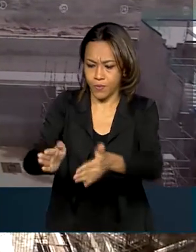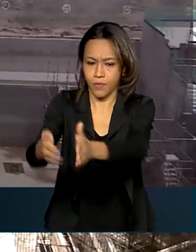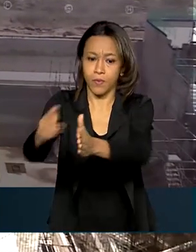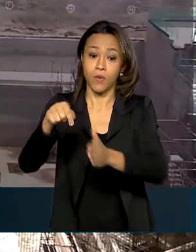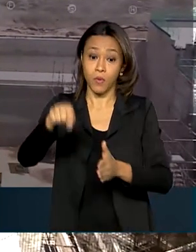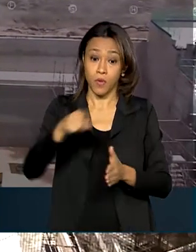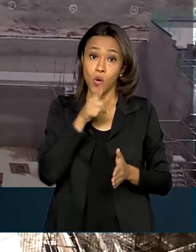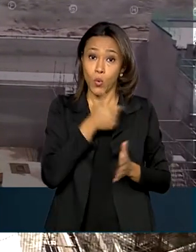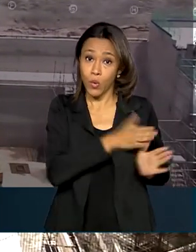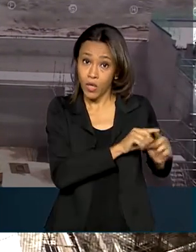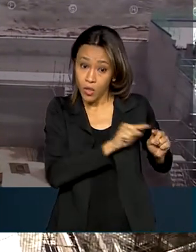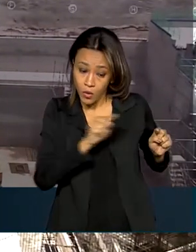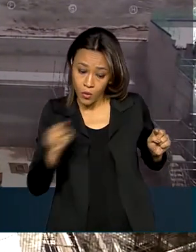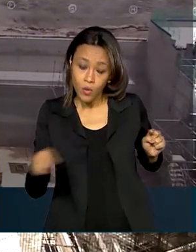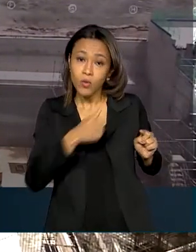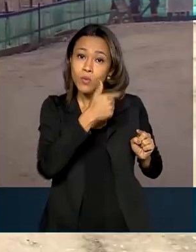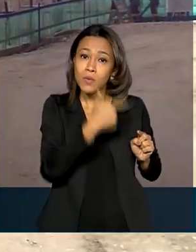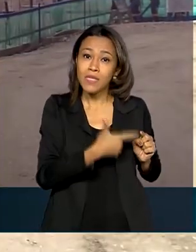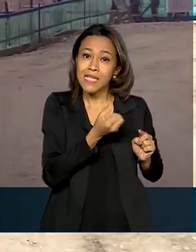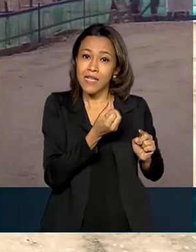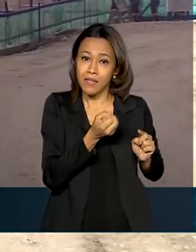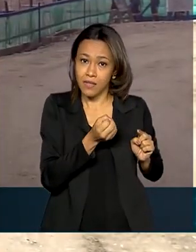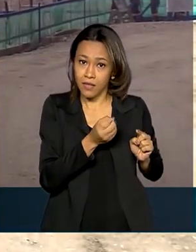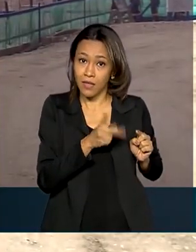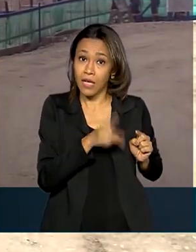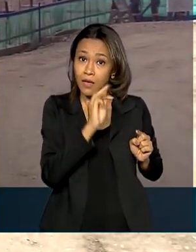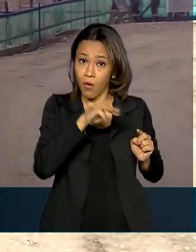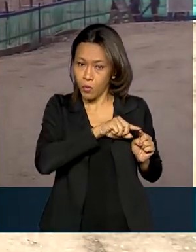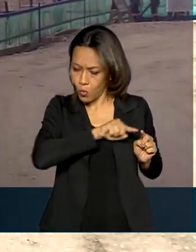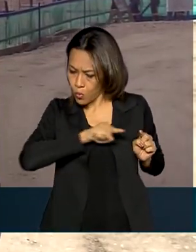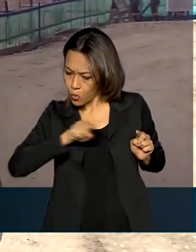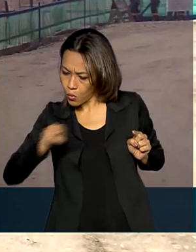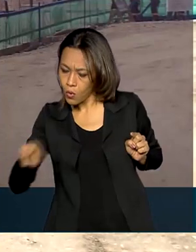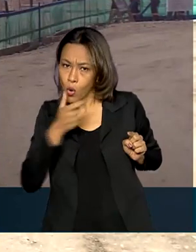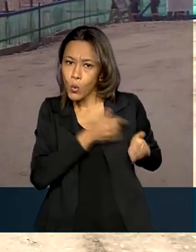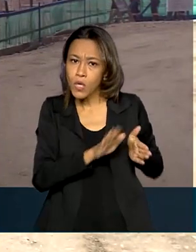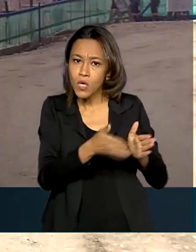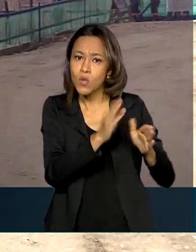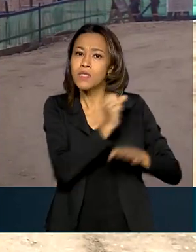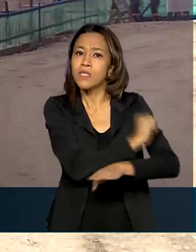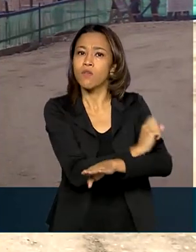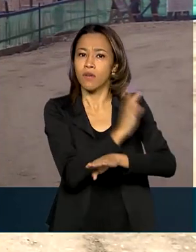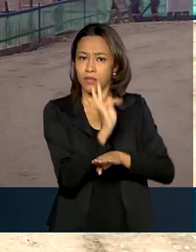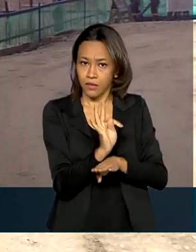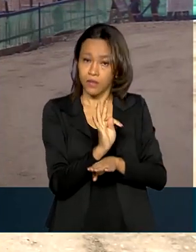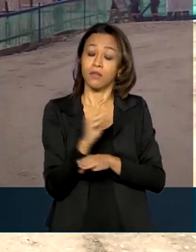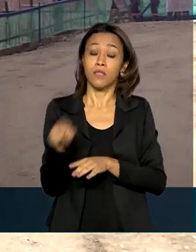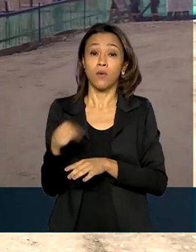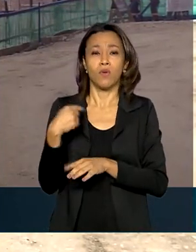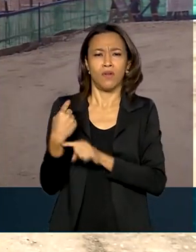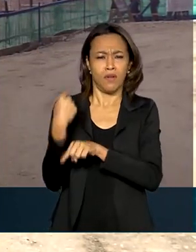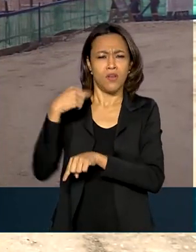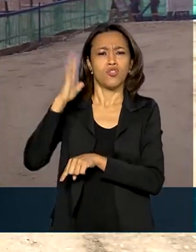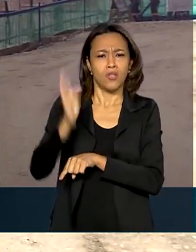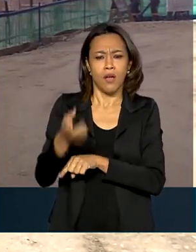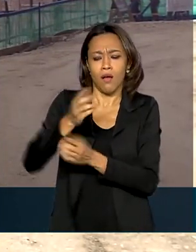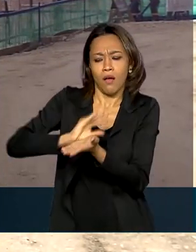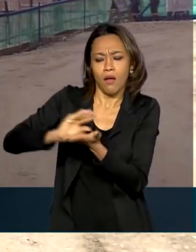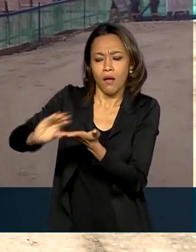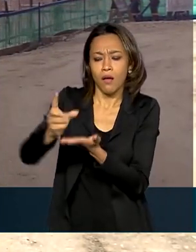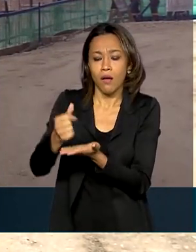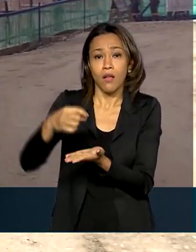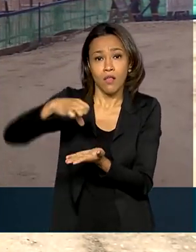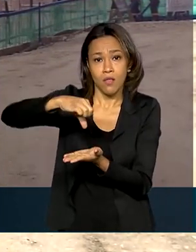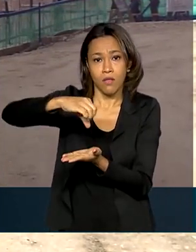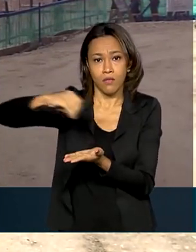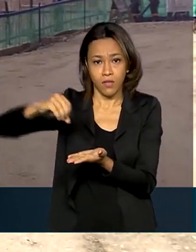a 260 quilômetros daqui. Desde 2019, o governo federal investiu mais de 900 milhões de